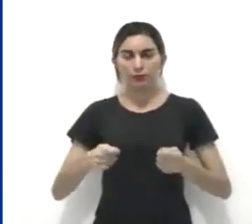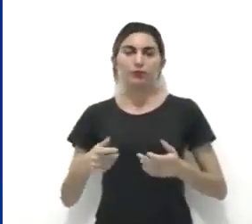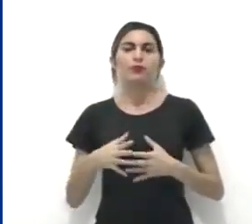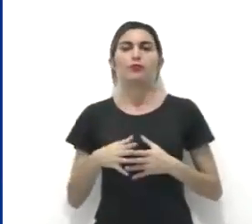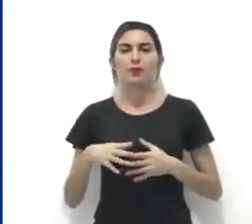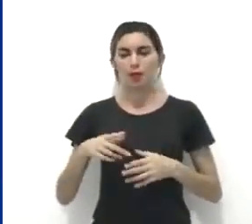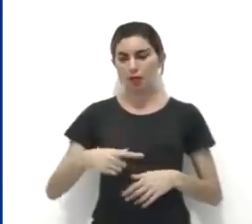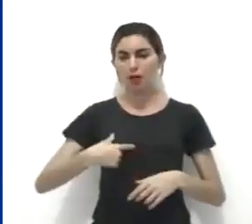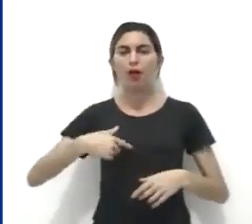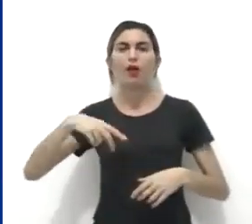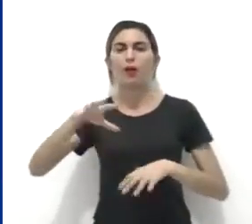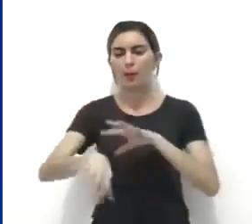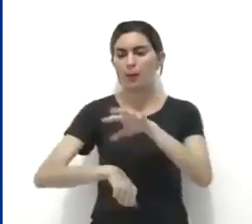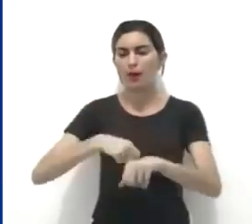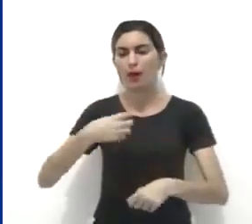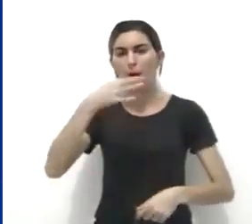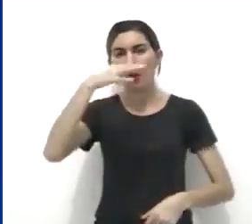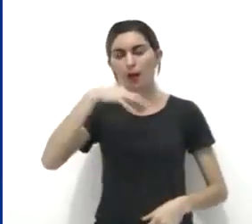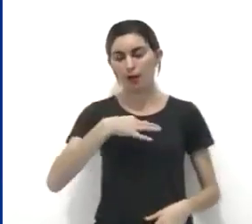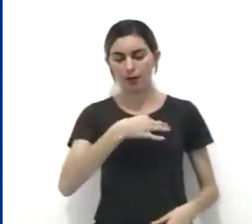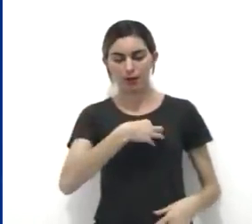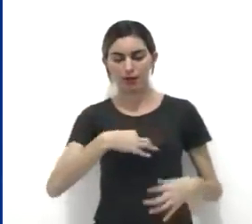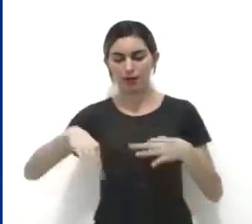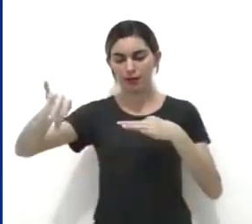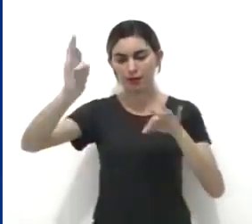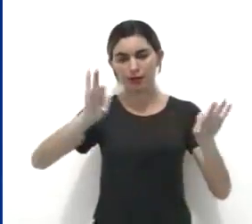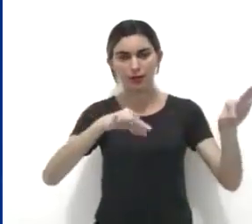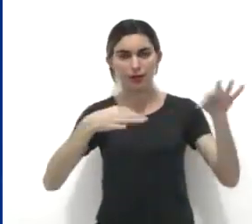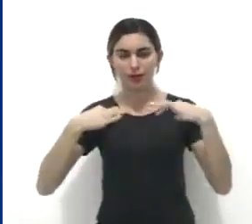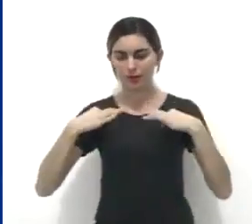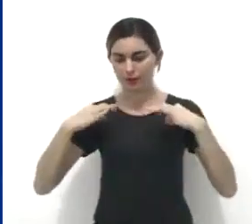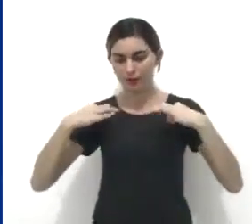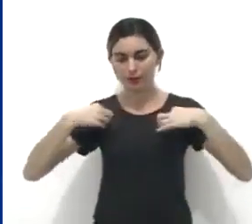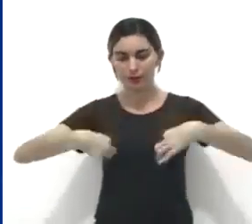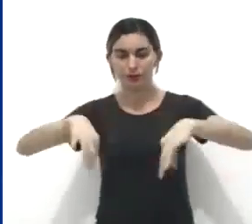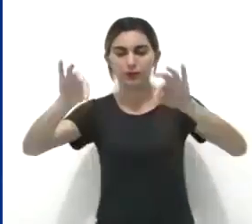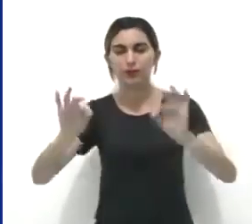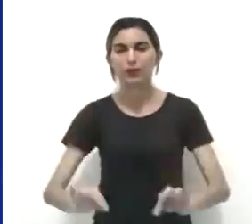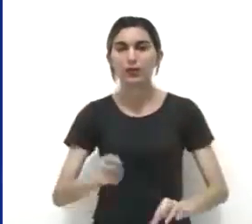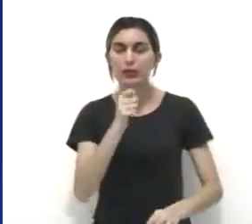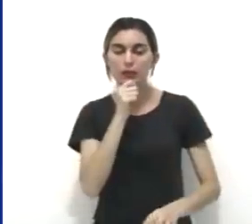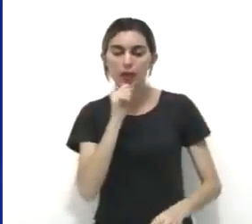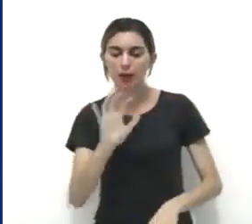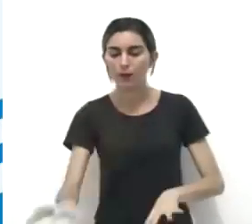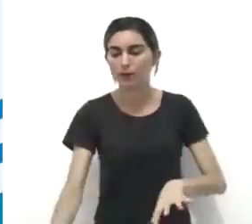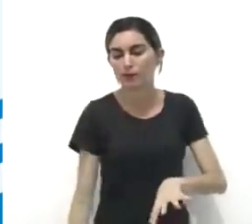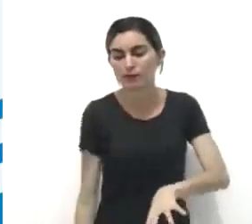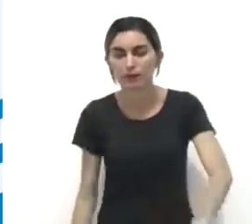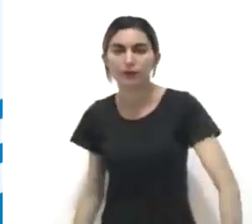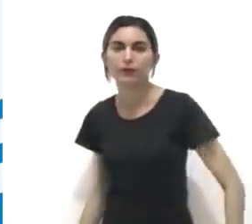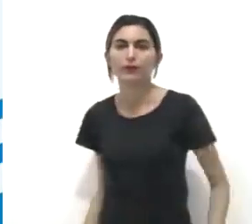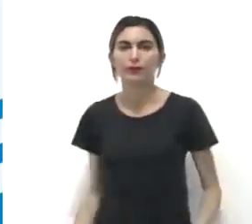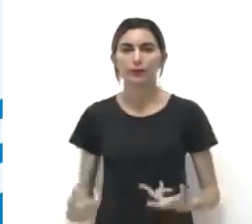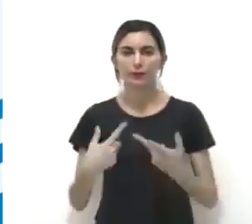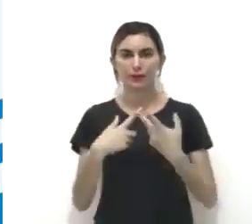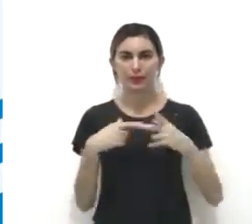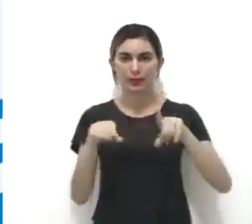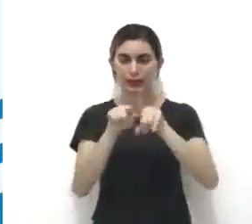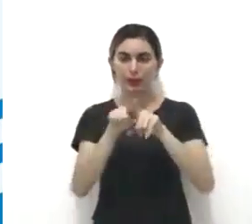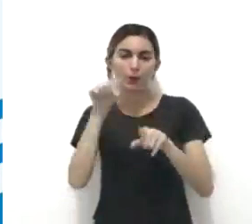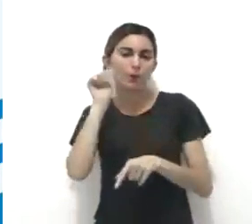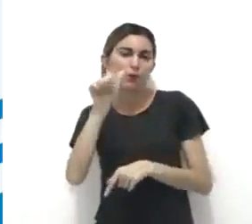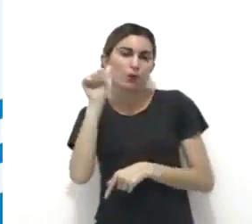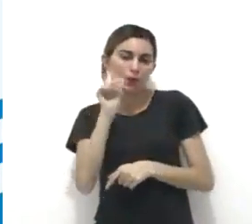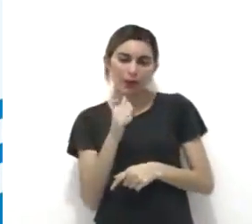e virilidade, apoiando um lenço deixado no chão sem utilizar as mãos. Então, em contrapartida da